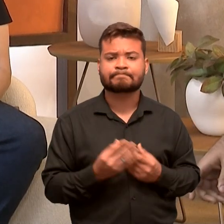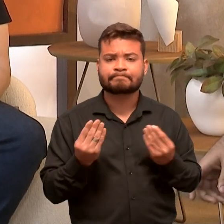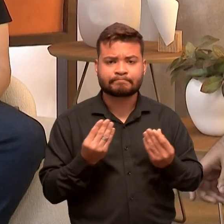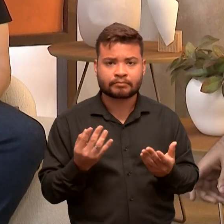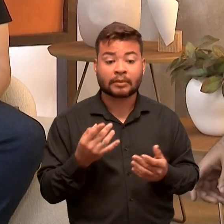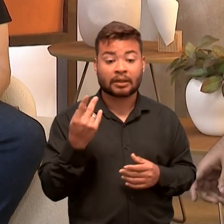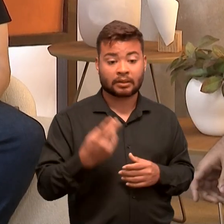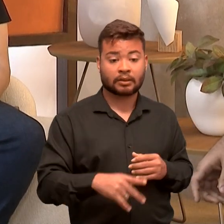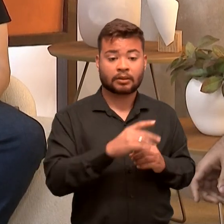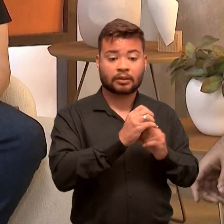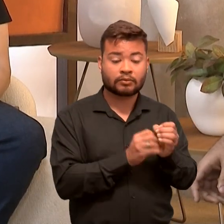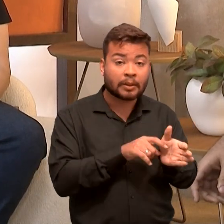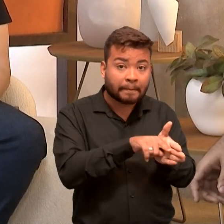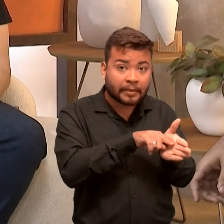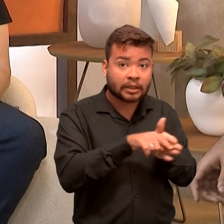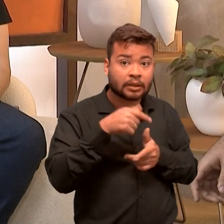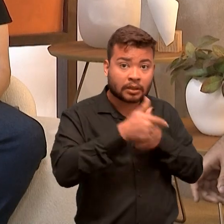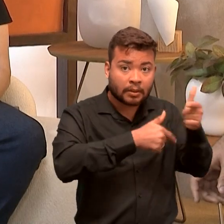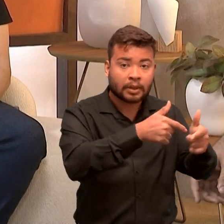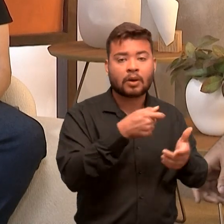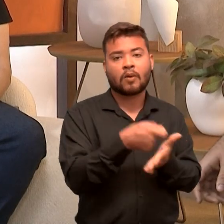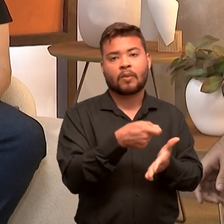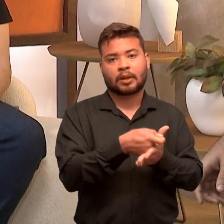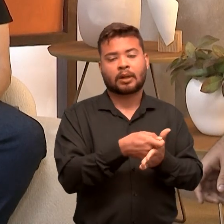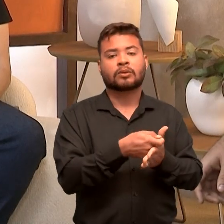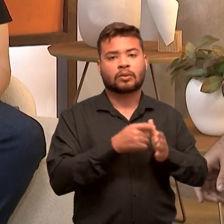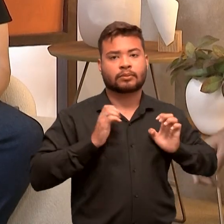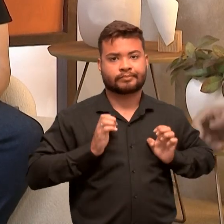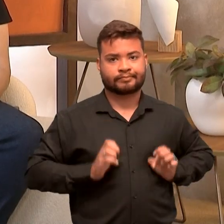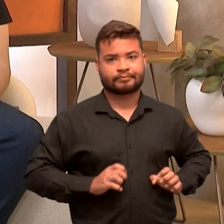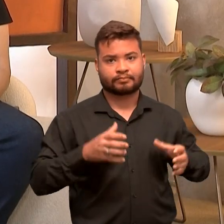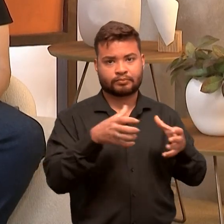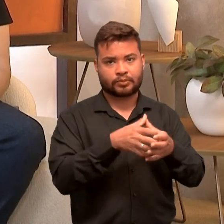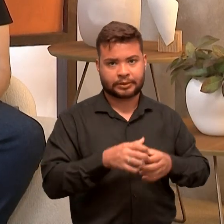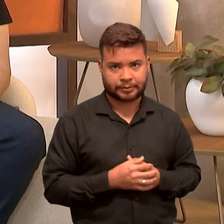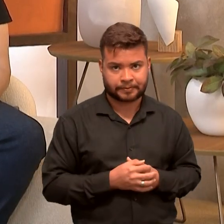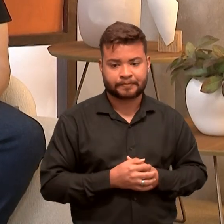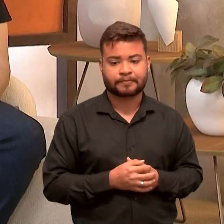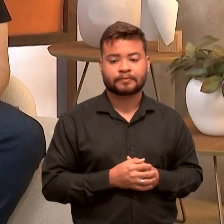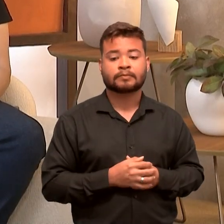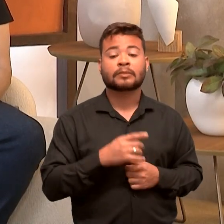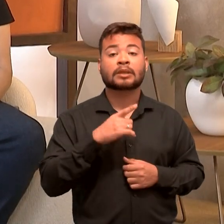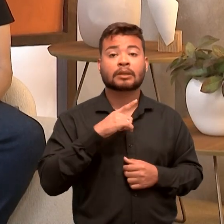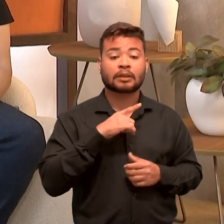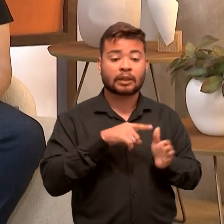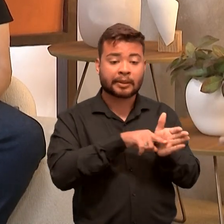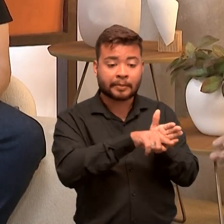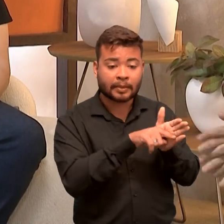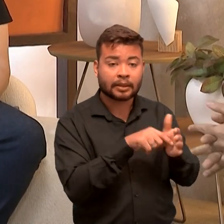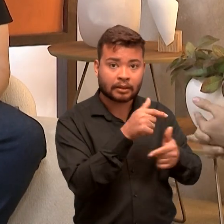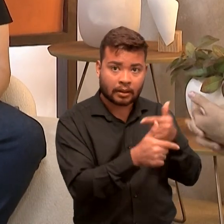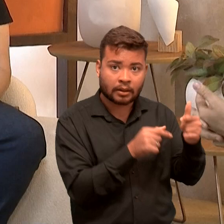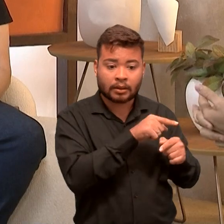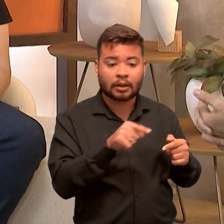hoje na UFG que não tenham passado pelo Comitê de Ética. E aqueles trabalhos que fazem uso